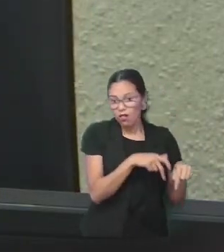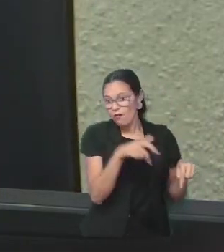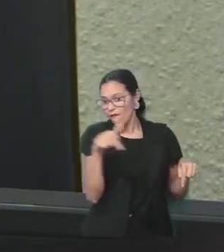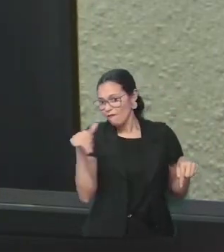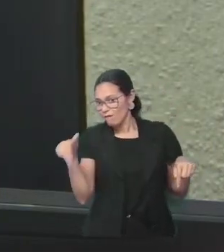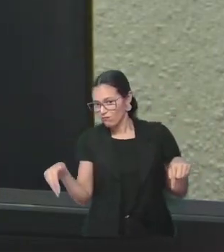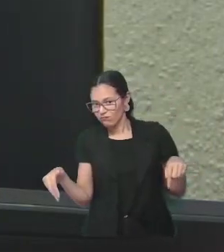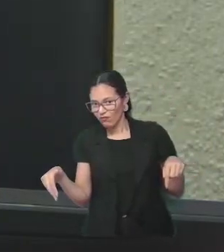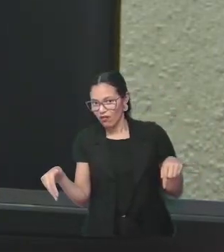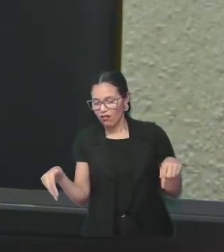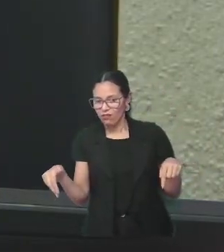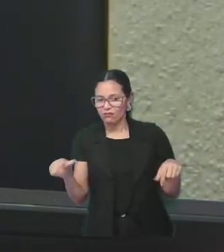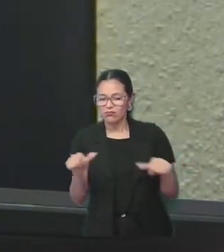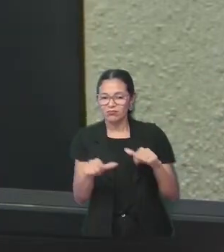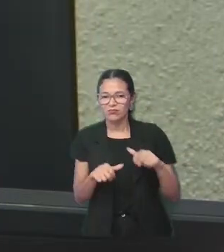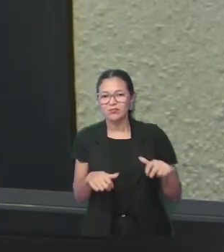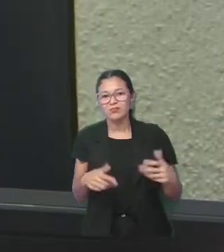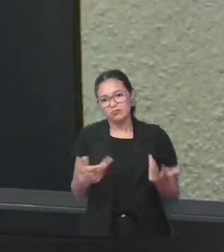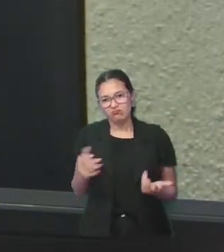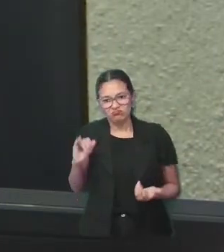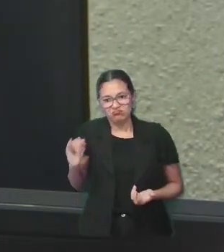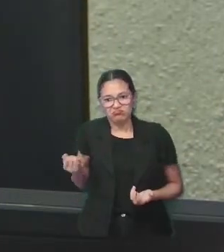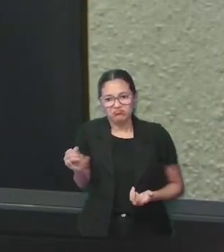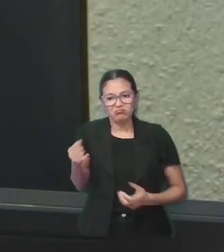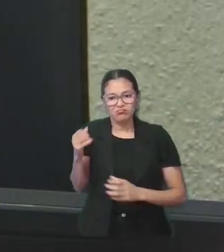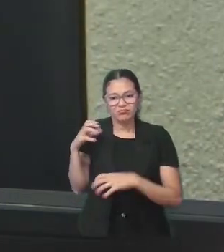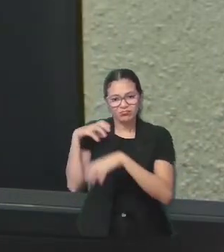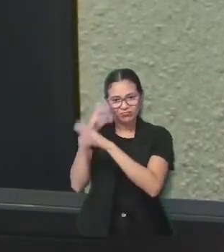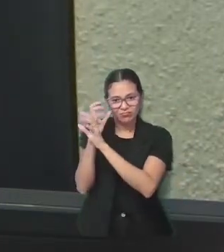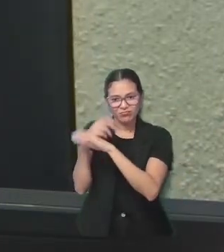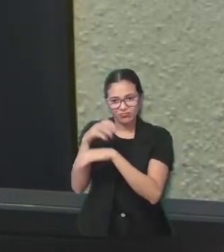para aproveitar no laboratório de ciências para poderem